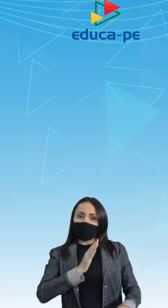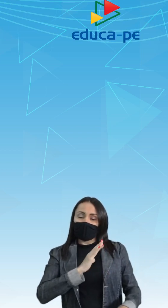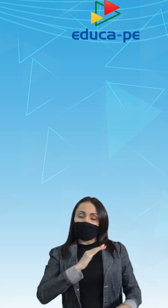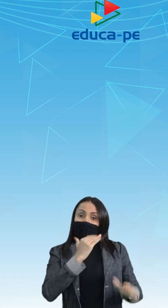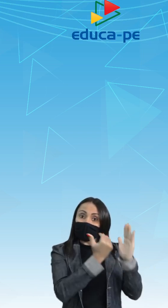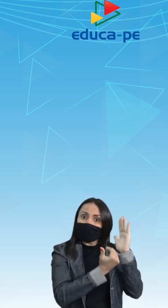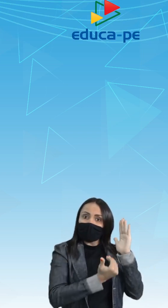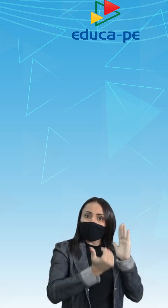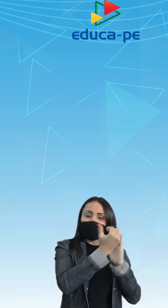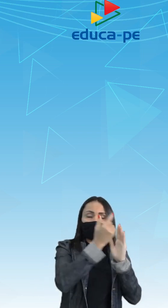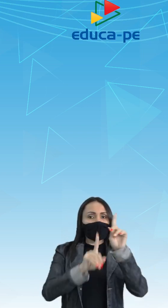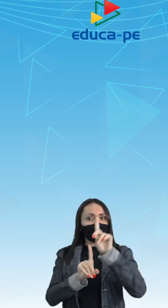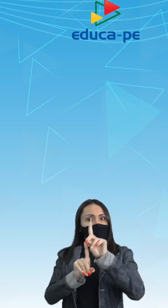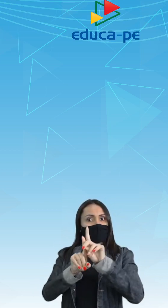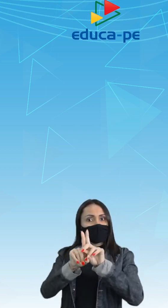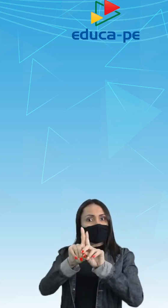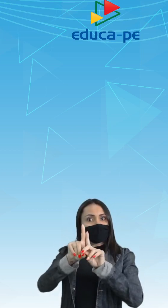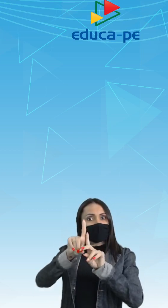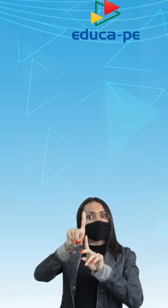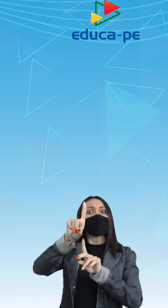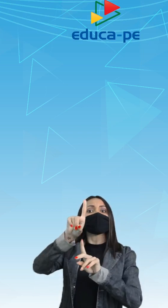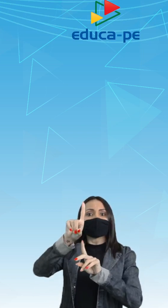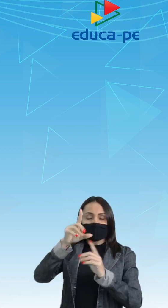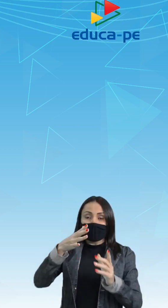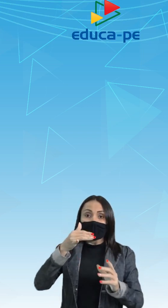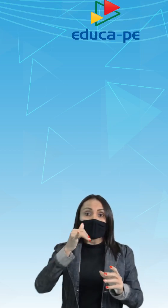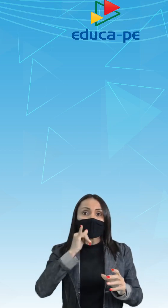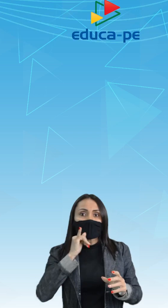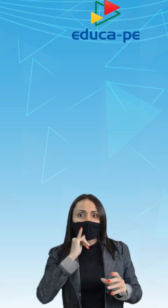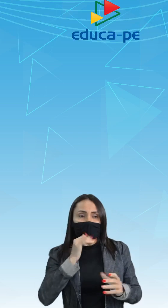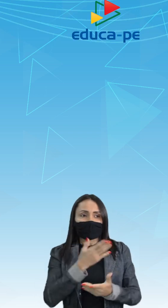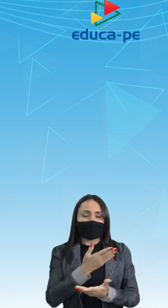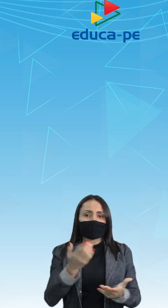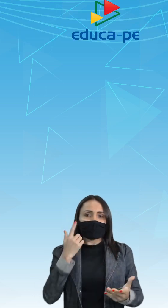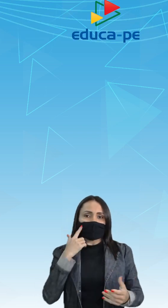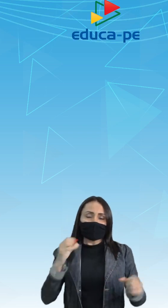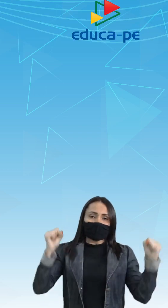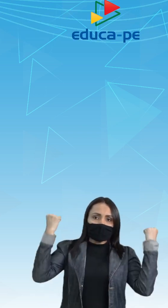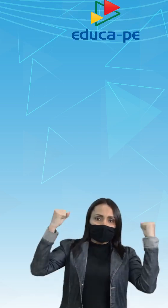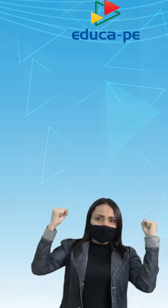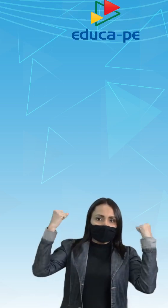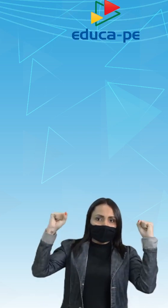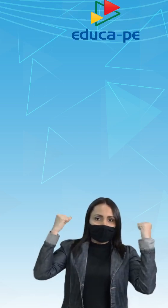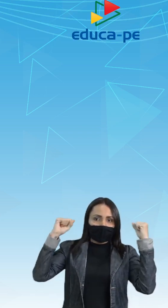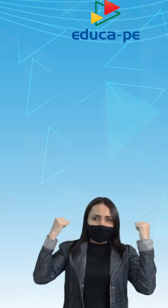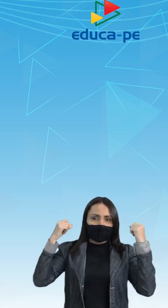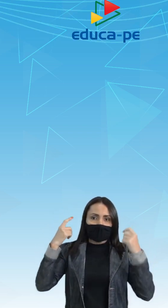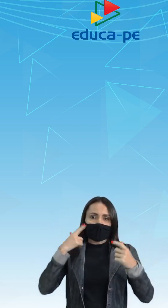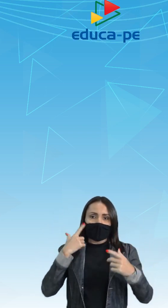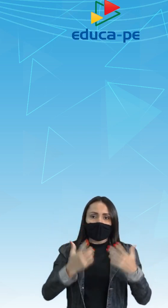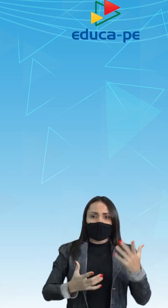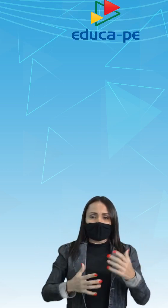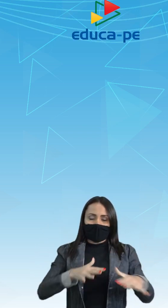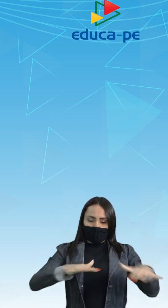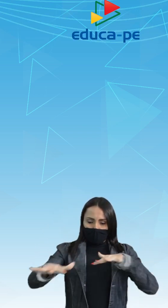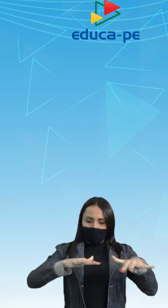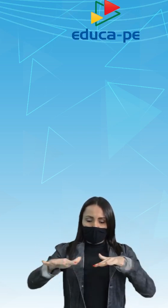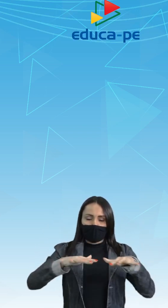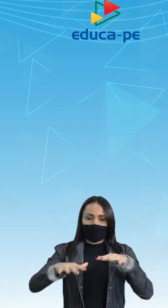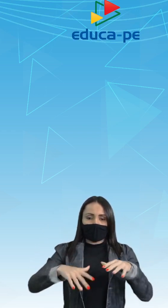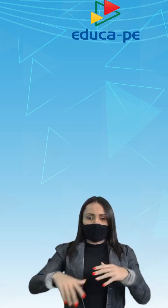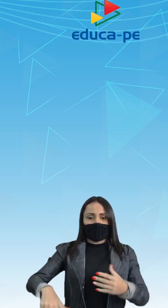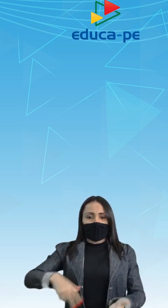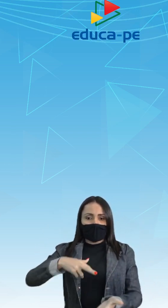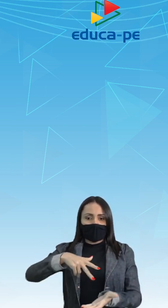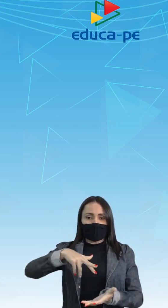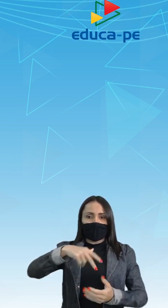subindo acentuadamente. Por exemplo, durante o exercício que é aeróbico, quando você está ali na esteira, que